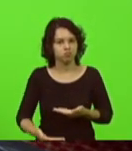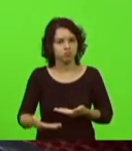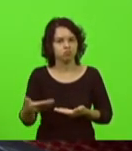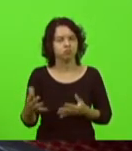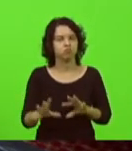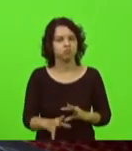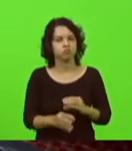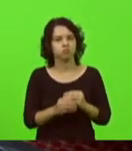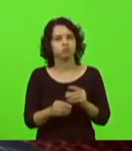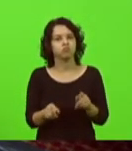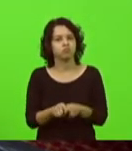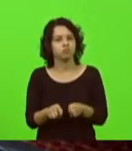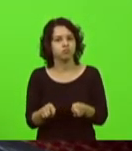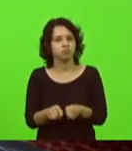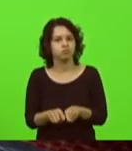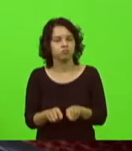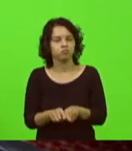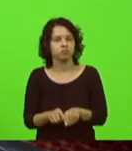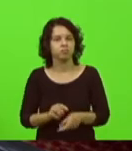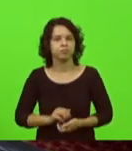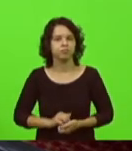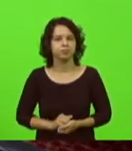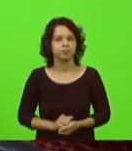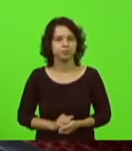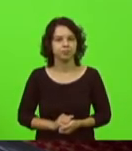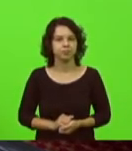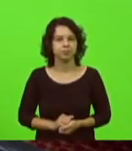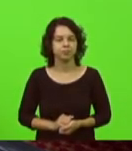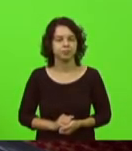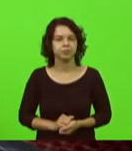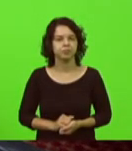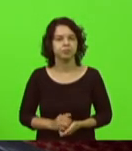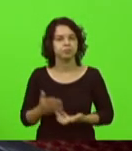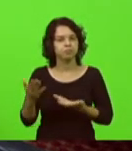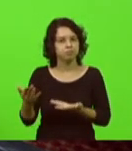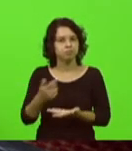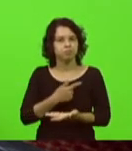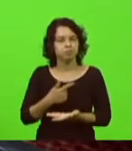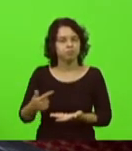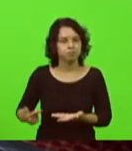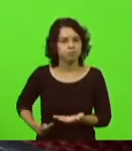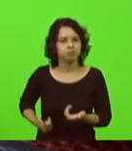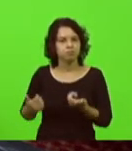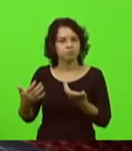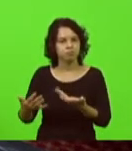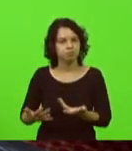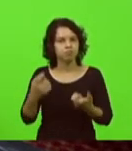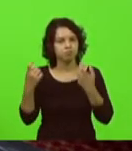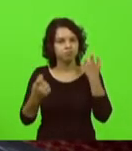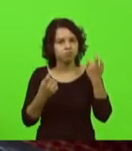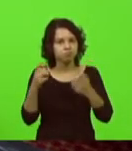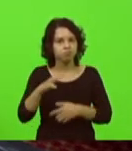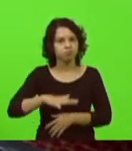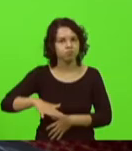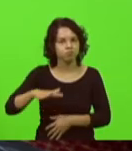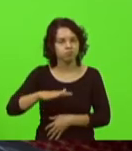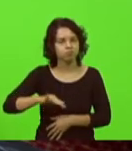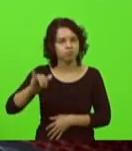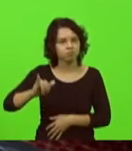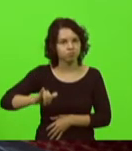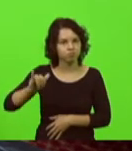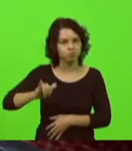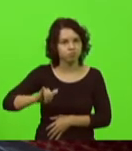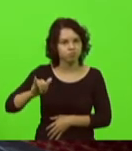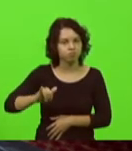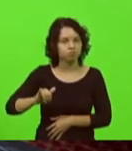alencar e levar, ao mesmo tempo, ao governo a sua preocupação com a região do Vale do Itajaí, mais precisamente de Gaspar e